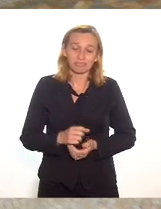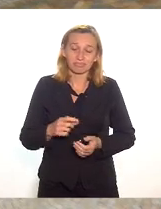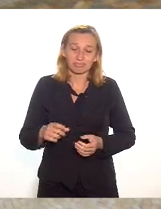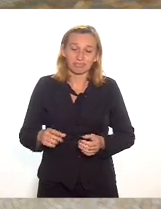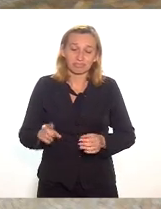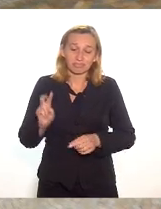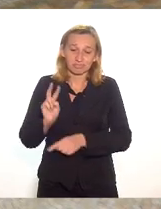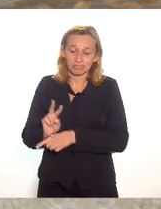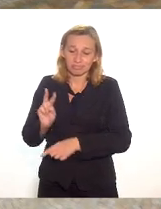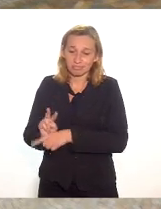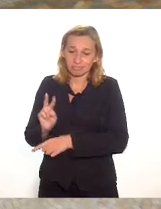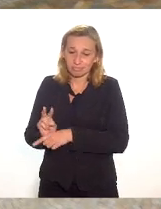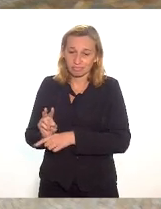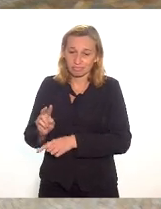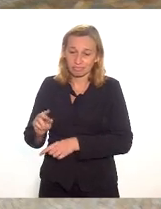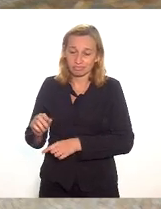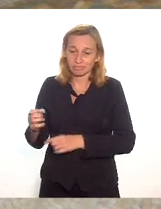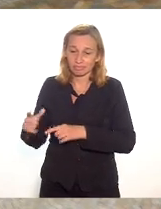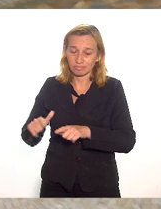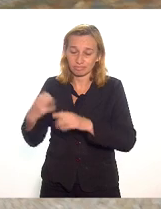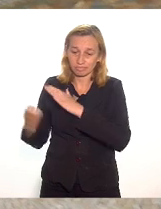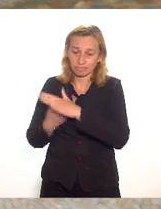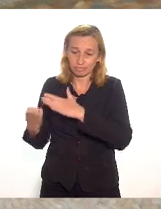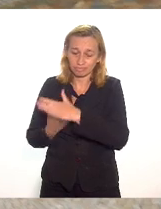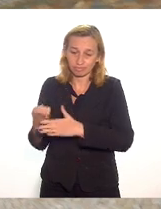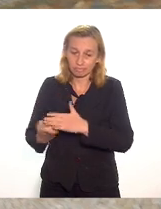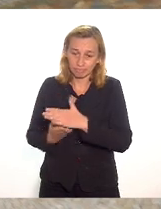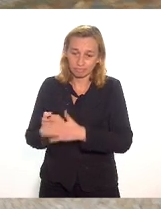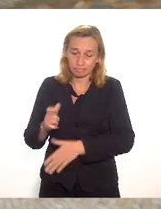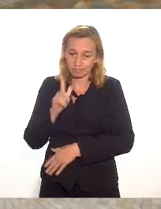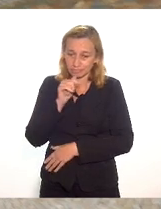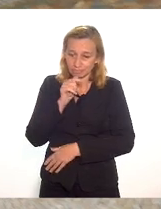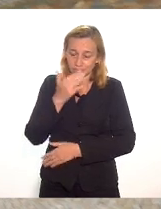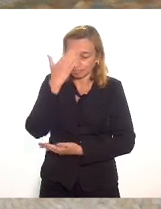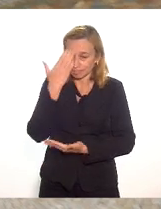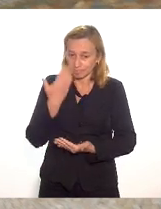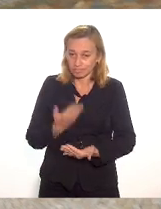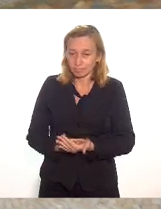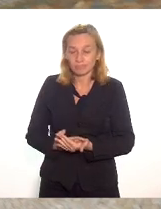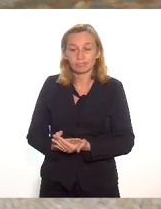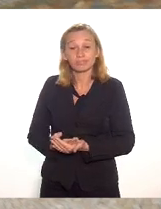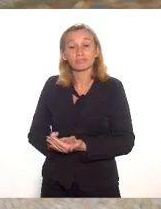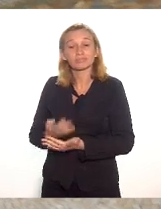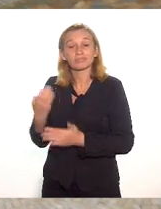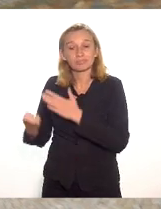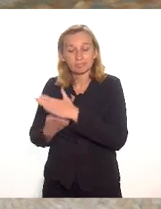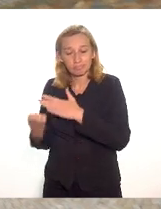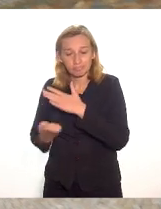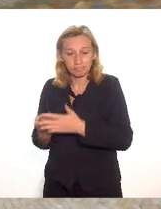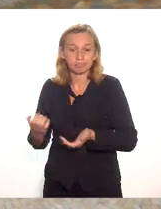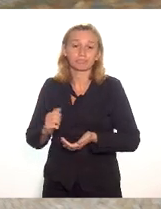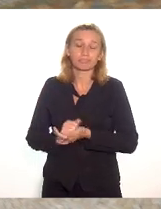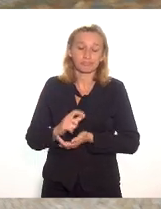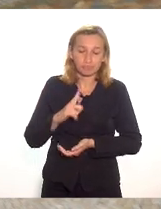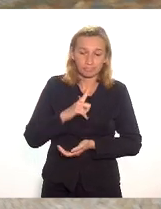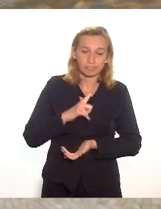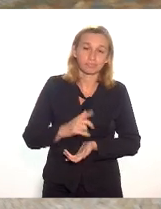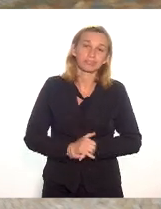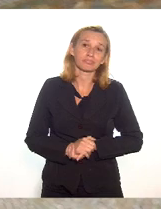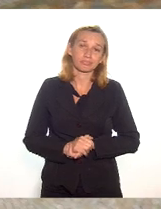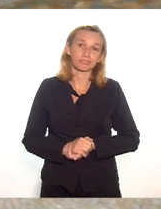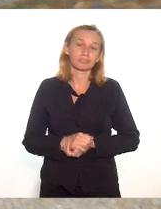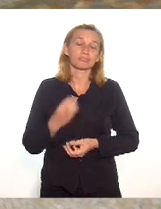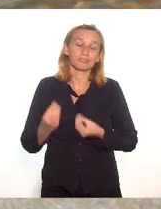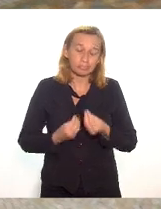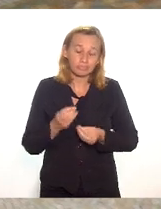e os servidores da SEDAI. Acredito na SEDAI. Acredito no potencial que a SEDAI tem e